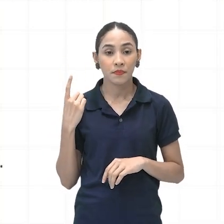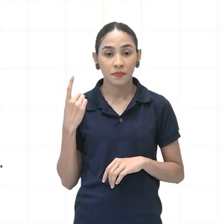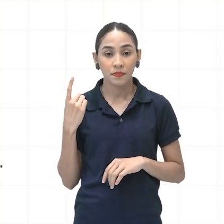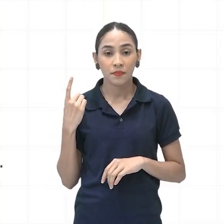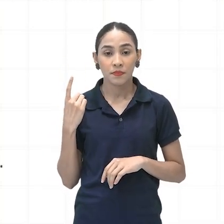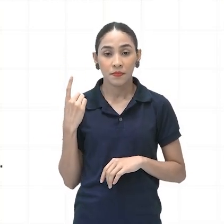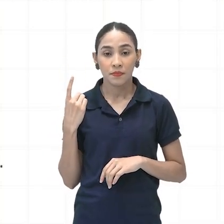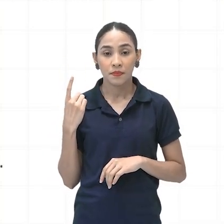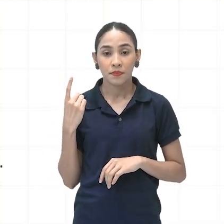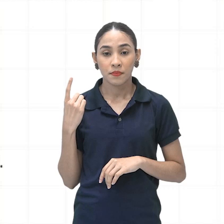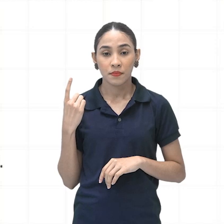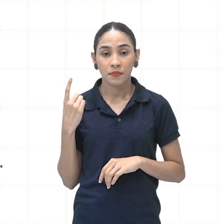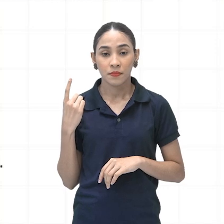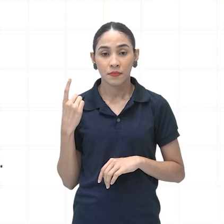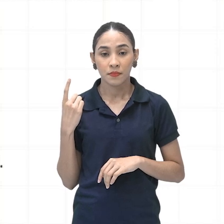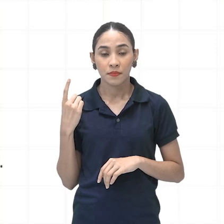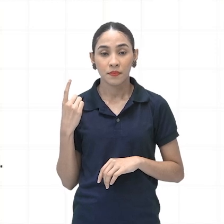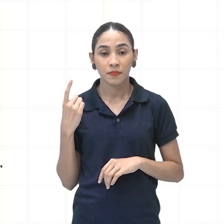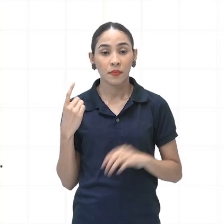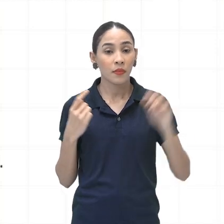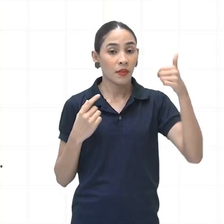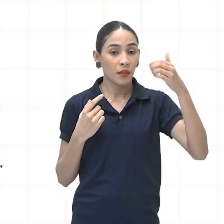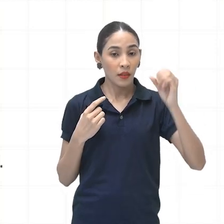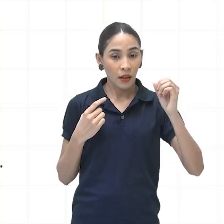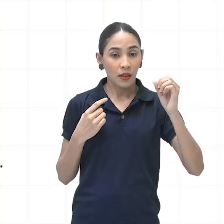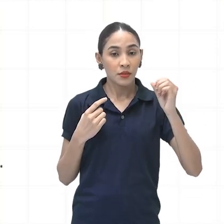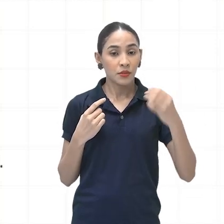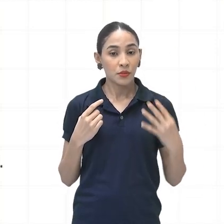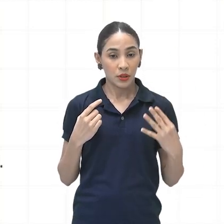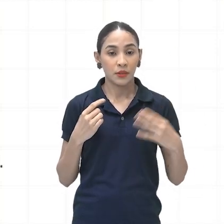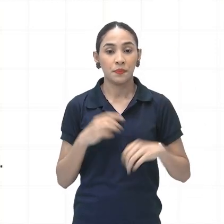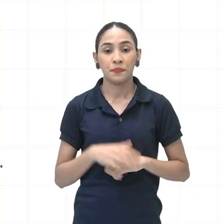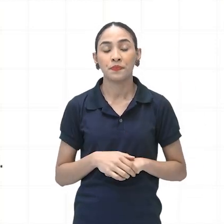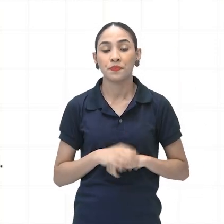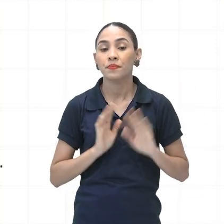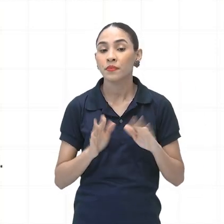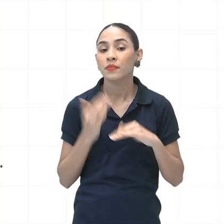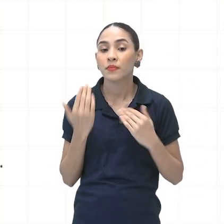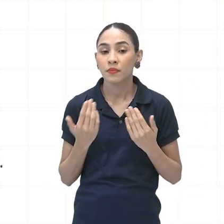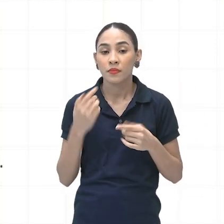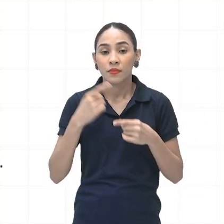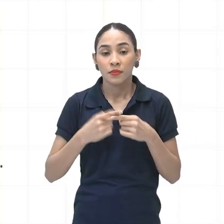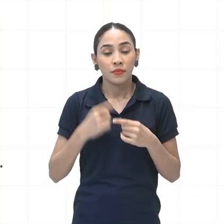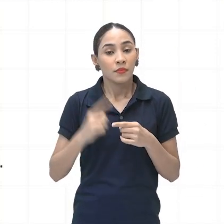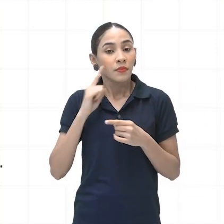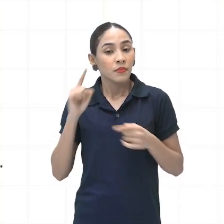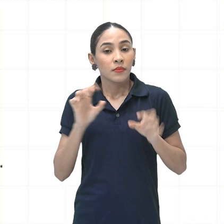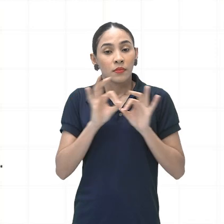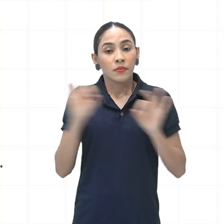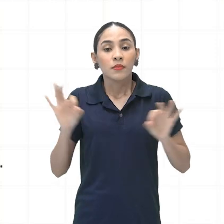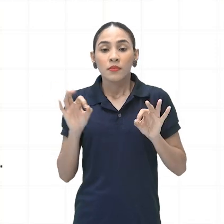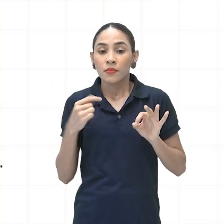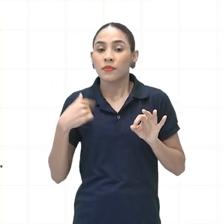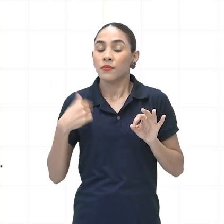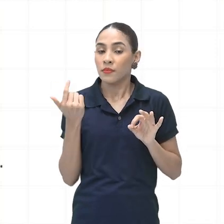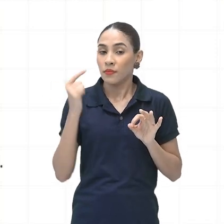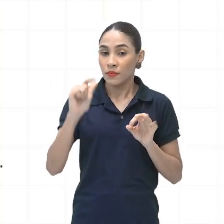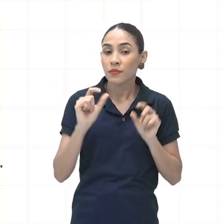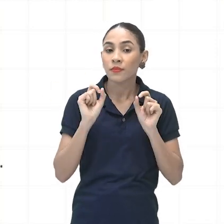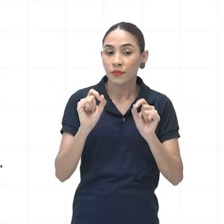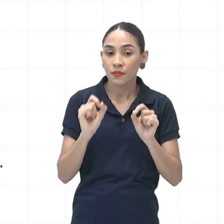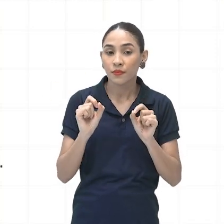daqui até aqui, ó. É a mesma medida, né? Então, por causa dessas medidas, eu vou